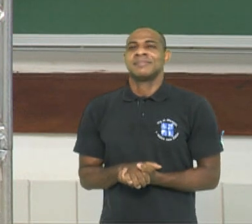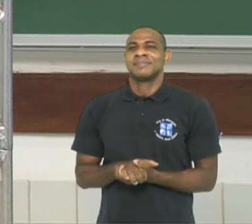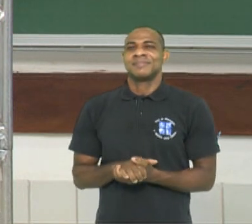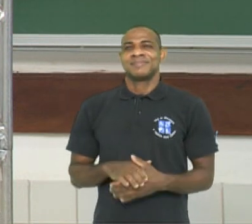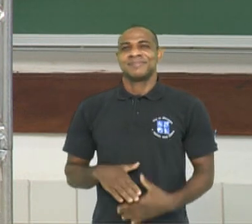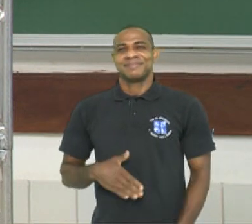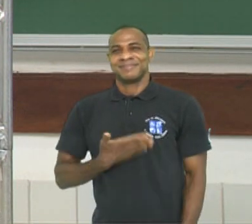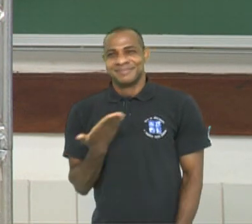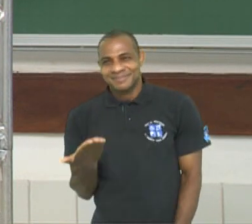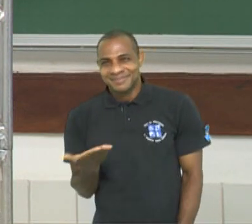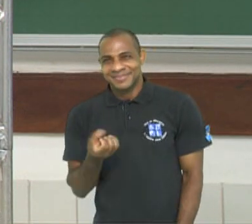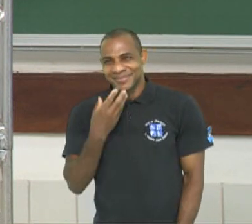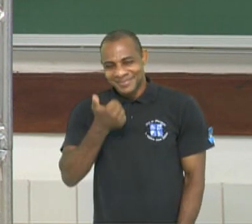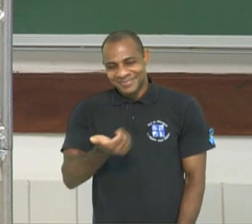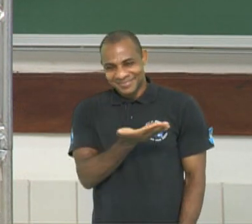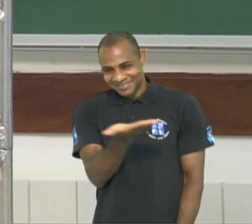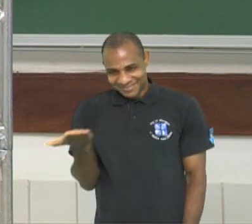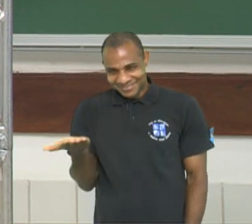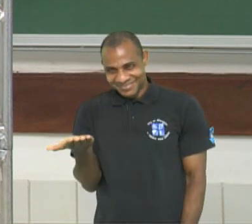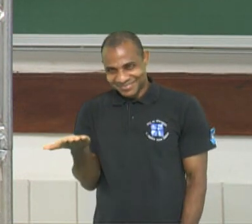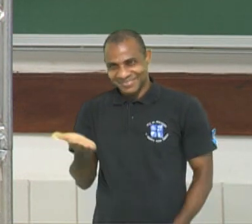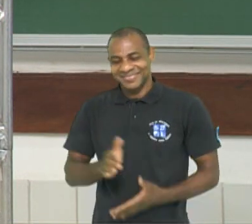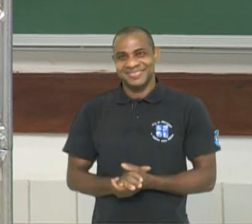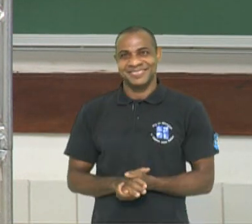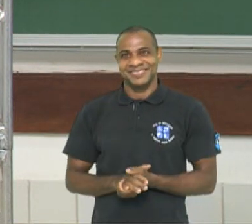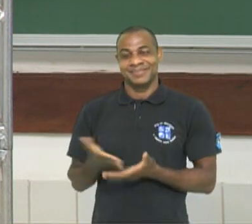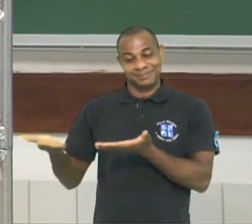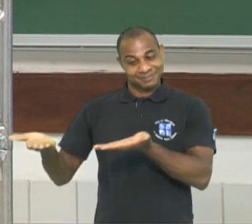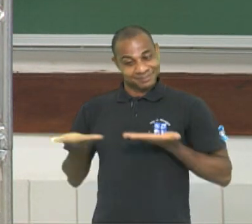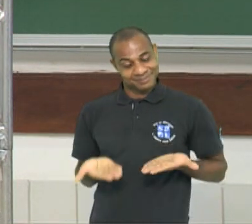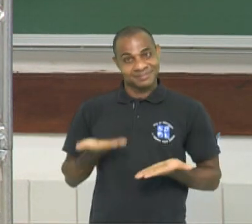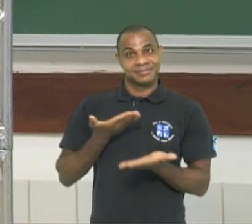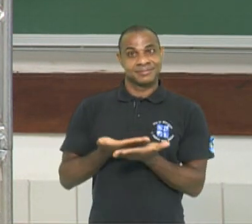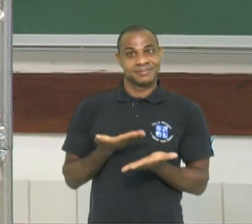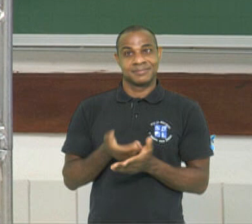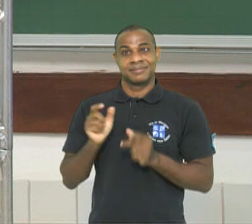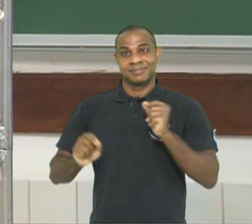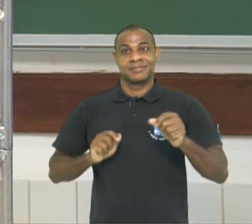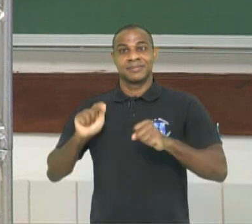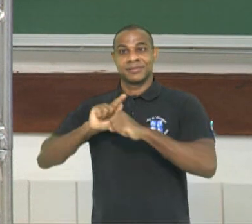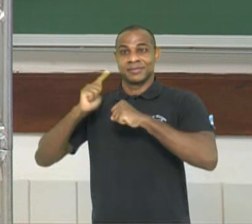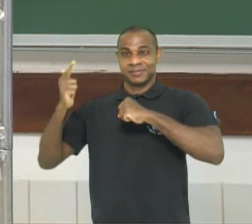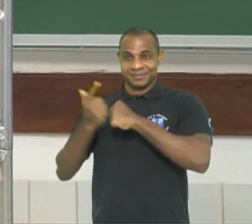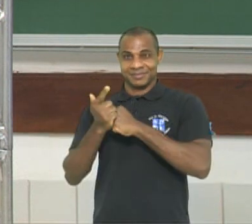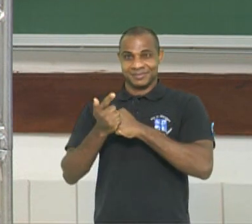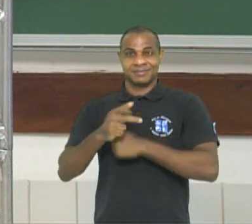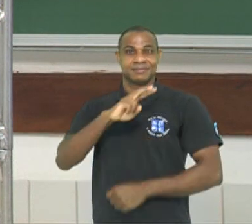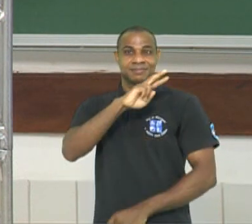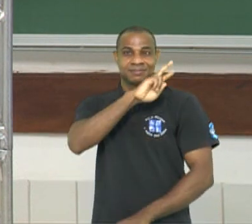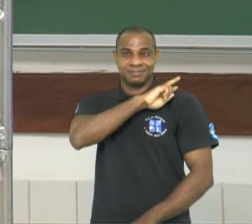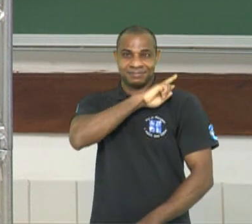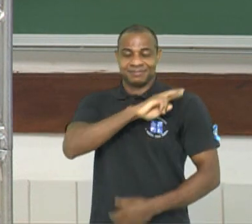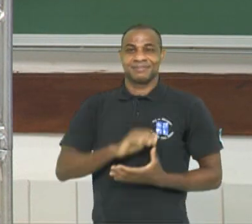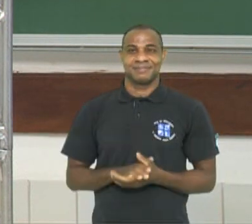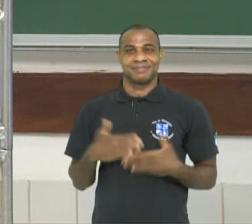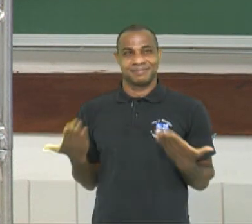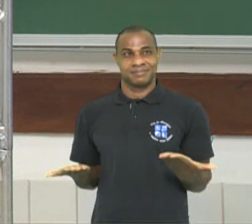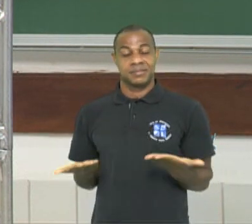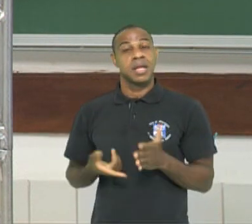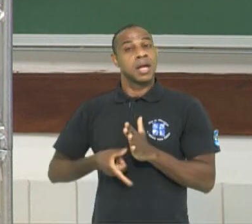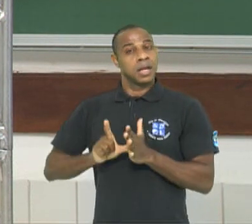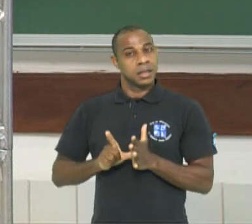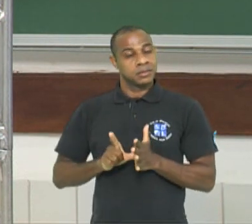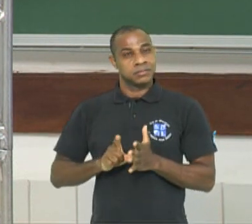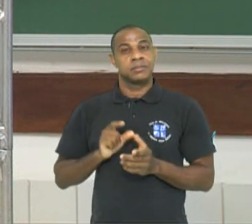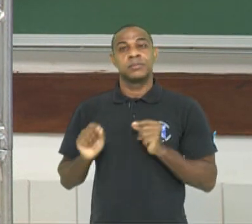E aí, pessoal, tudo bem com vocês? Sejam bem-vindos a mais uma aula de Geografia para a segunda série. Antes da gente